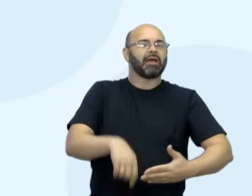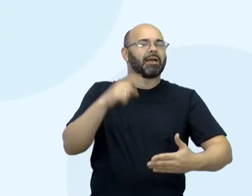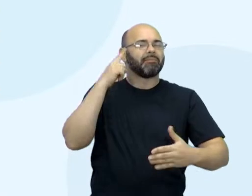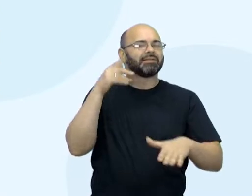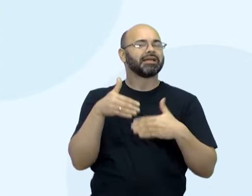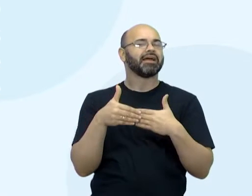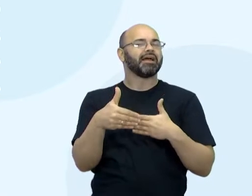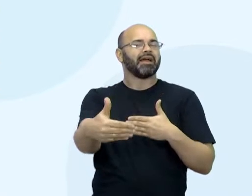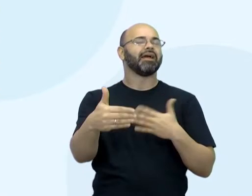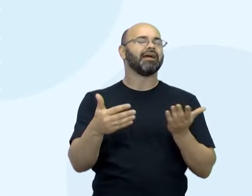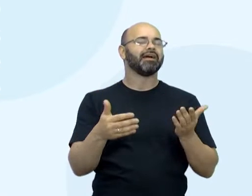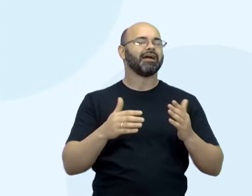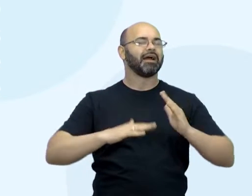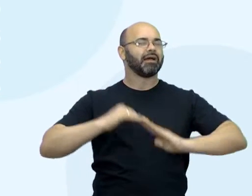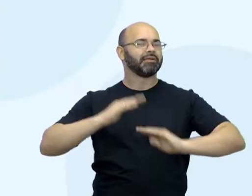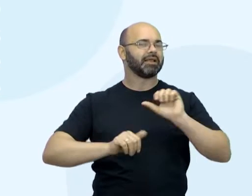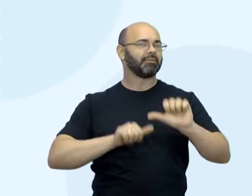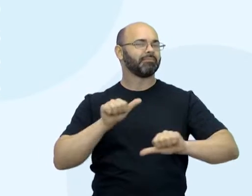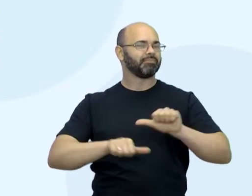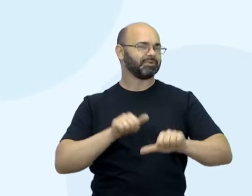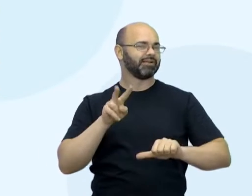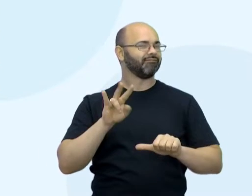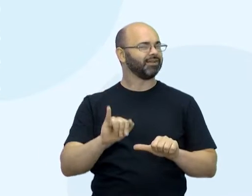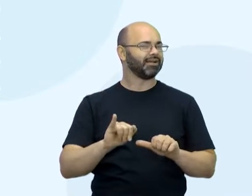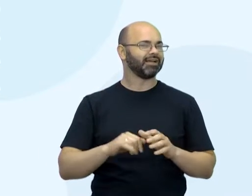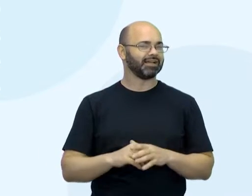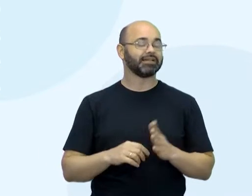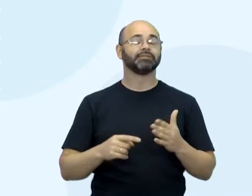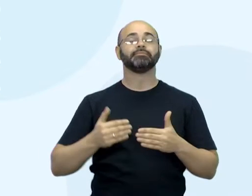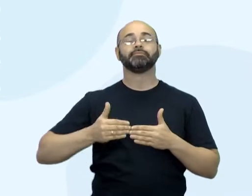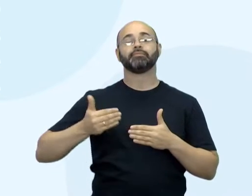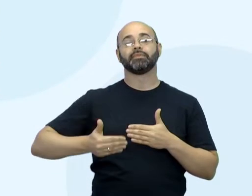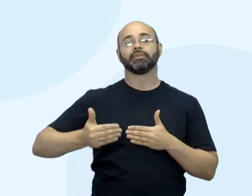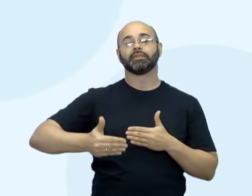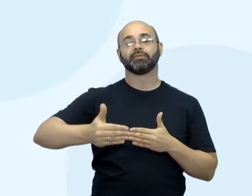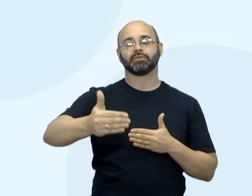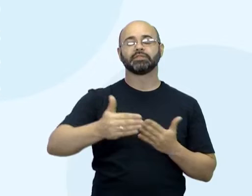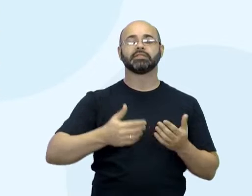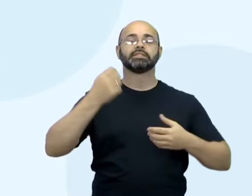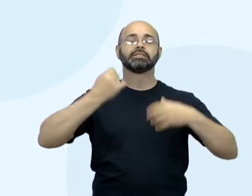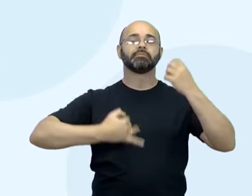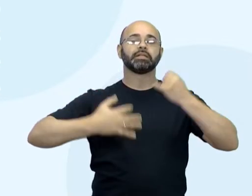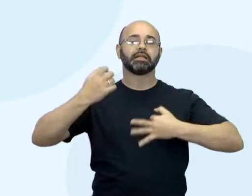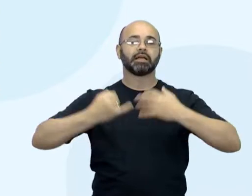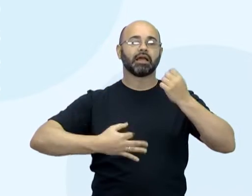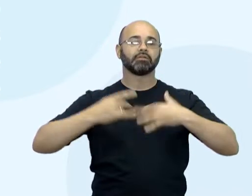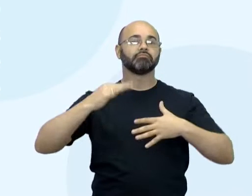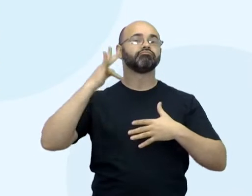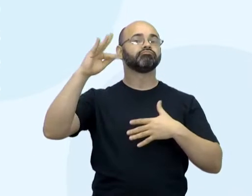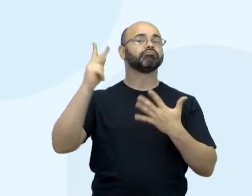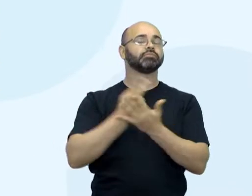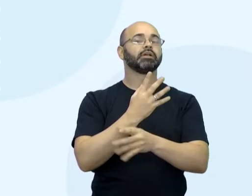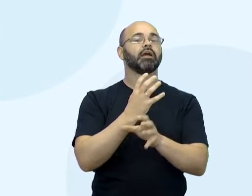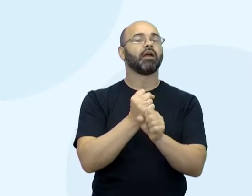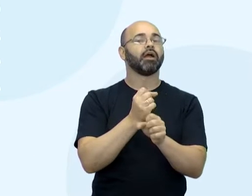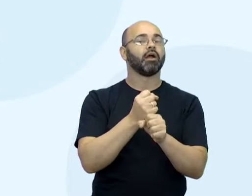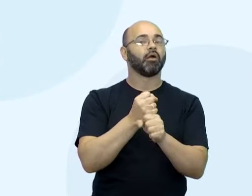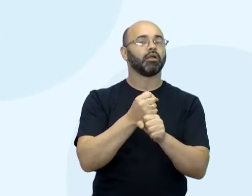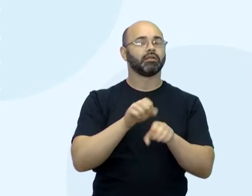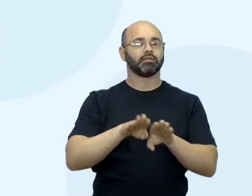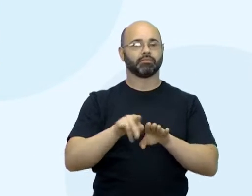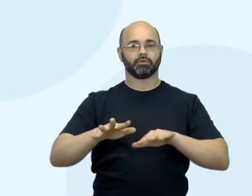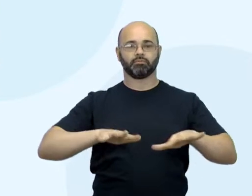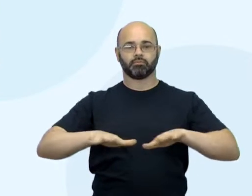daqui a pouquinho, tá? Essa daí é a que a gente tem aí numa grande sequência, é elaborar explicações, previsões e cálculos a respeito dos movimentos